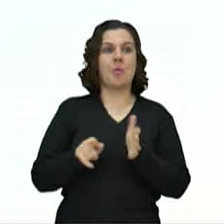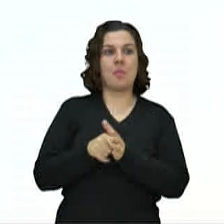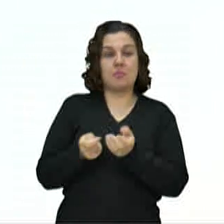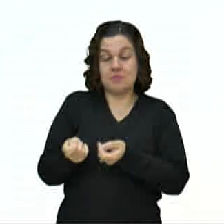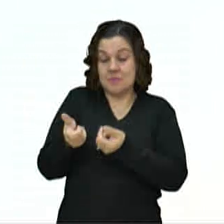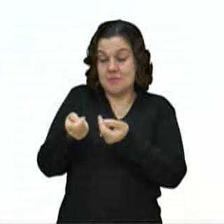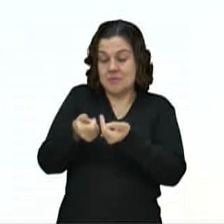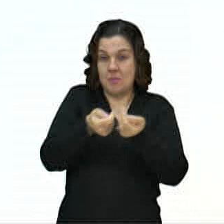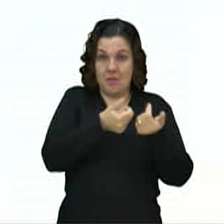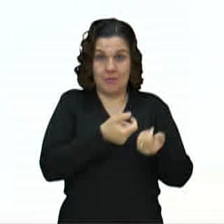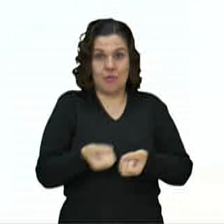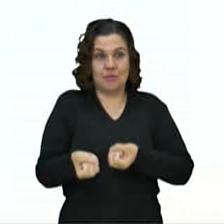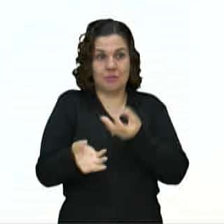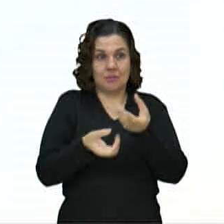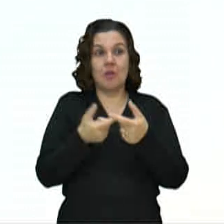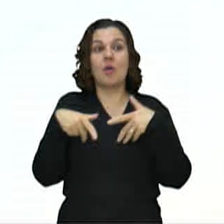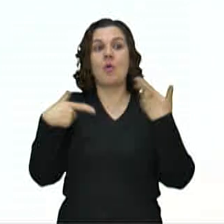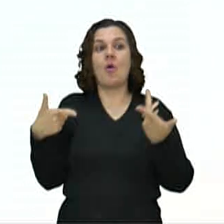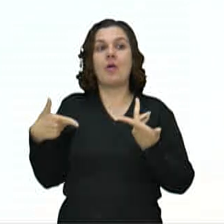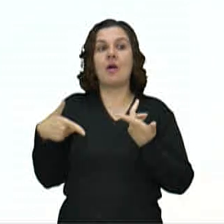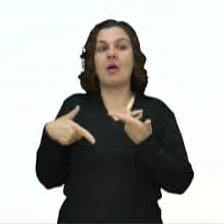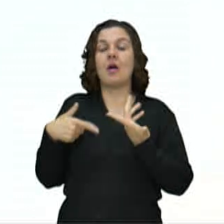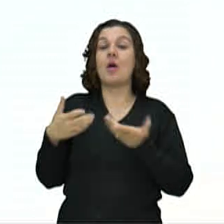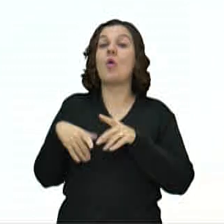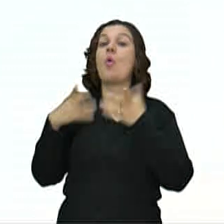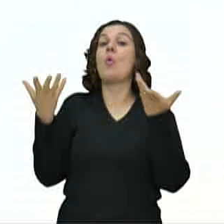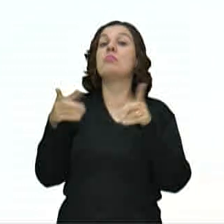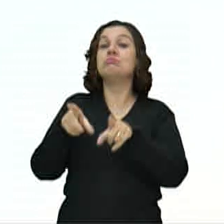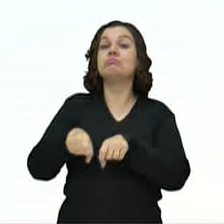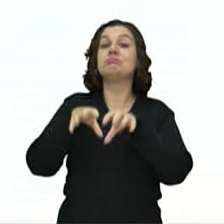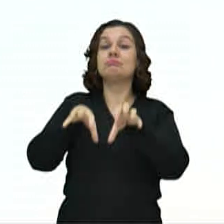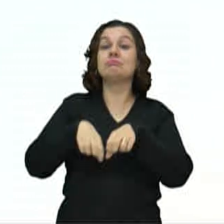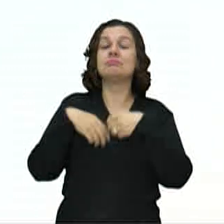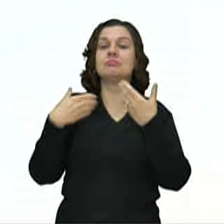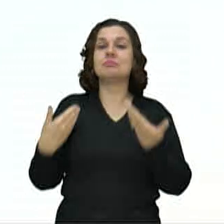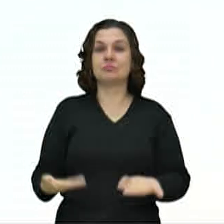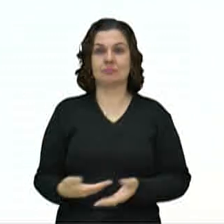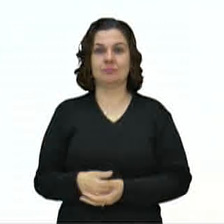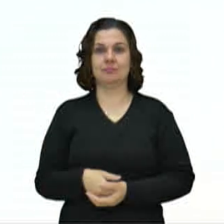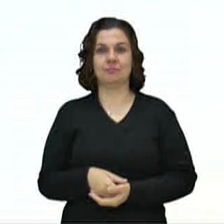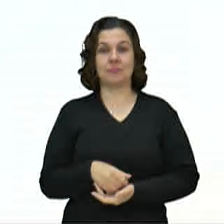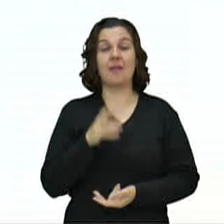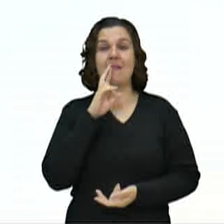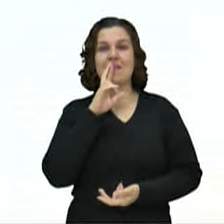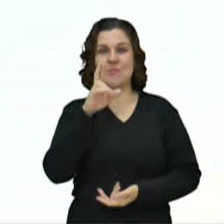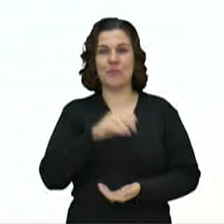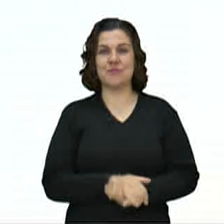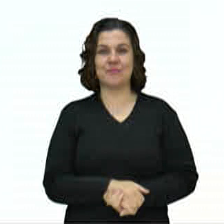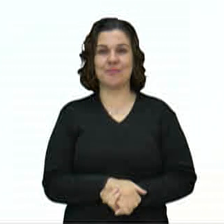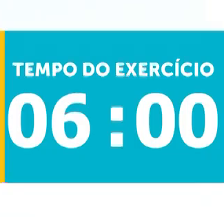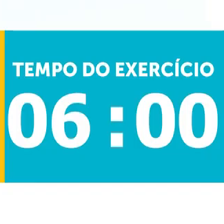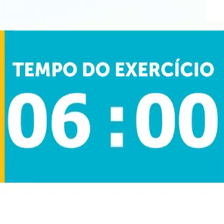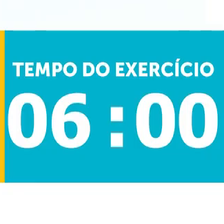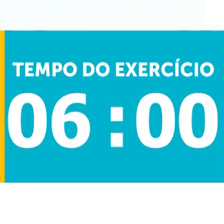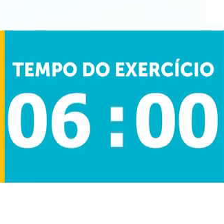e aqui embaixo a pergunta: qual será a colheita? Responde aí.